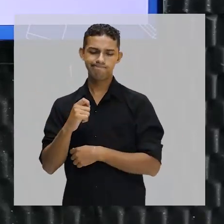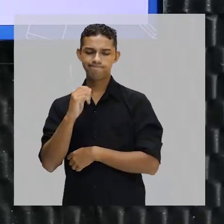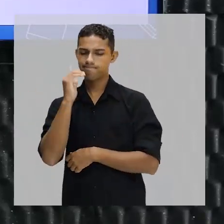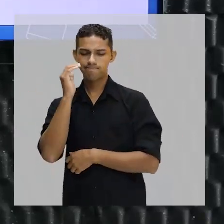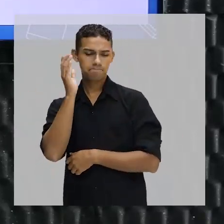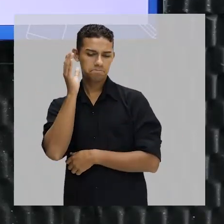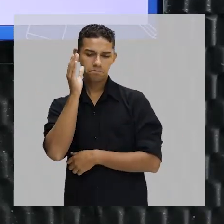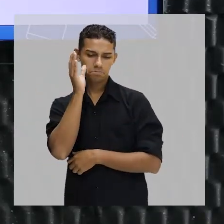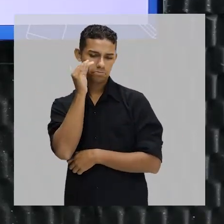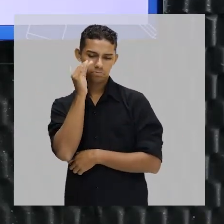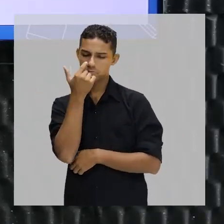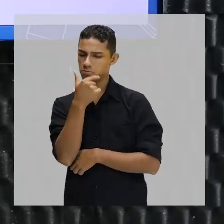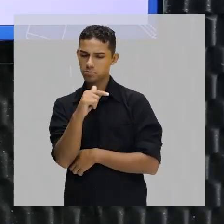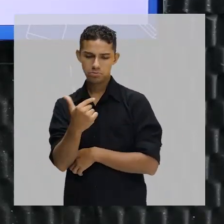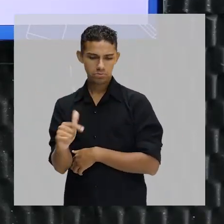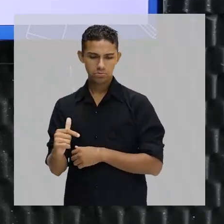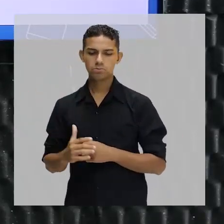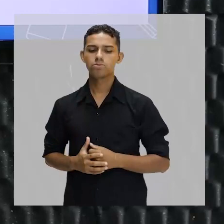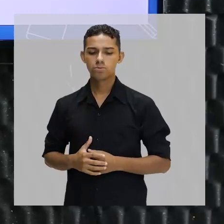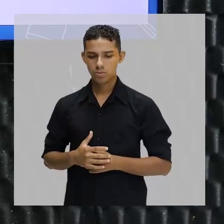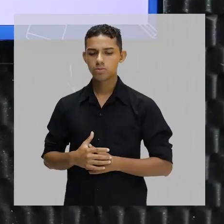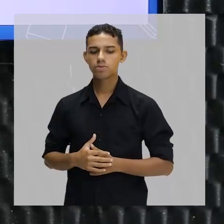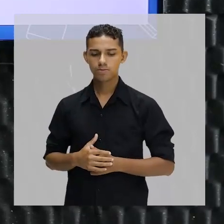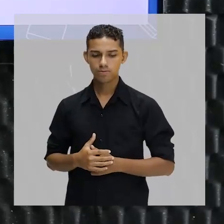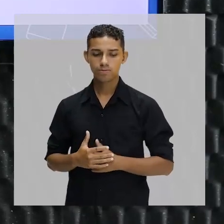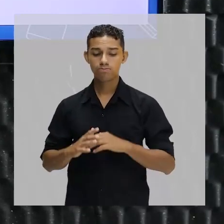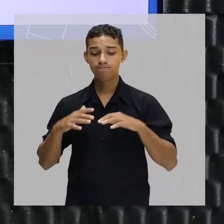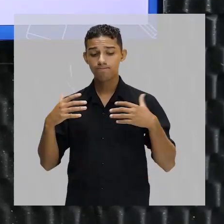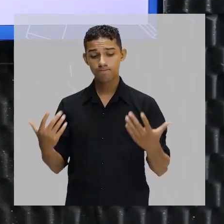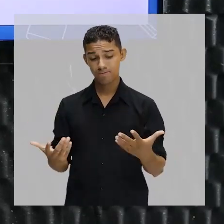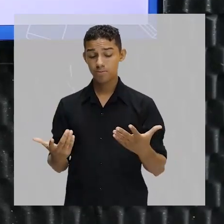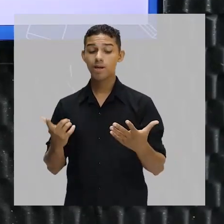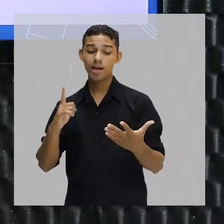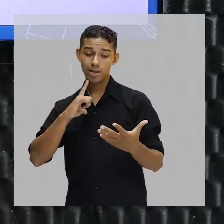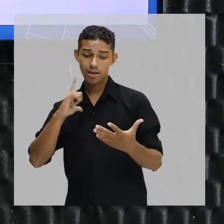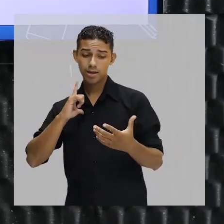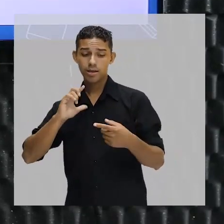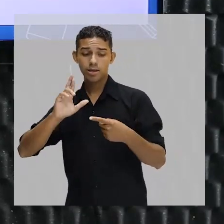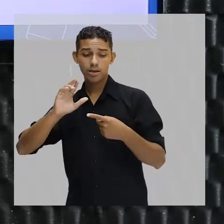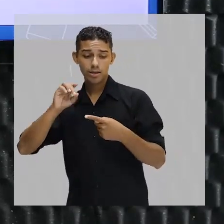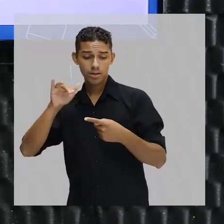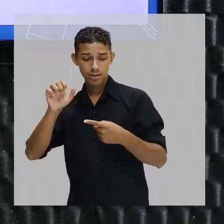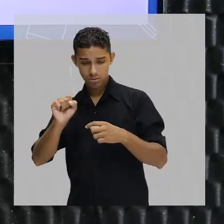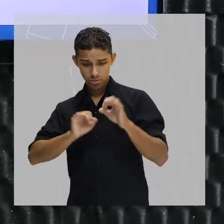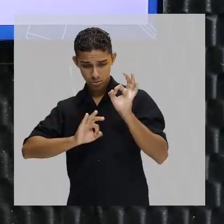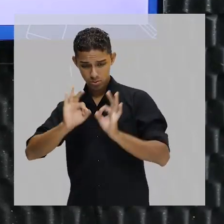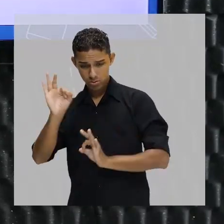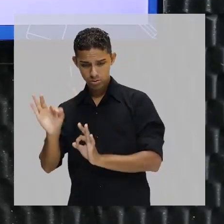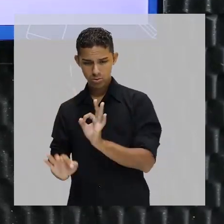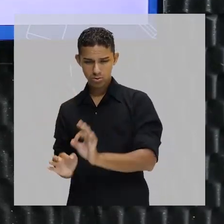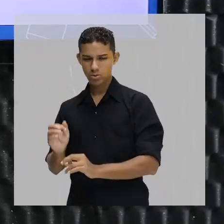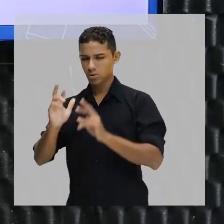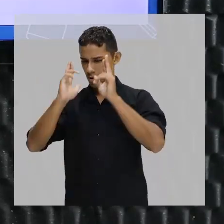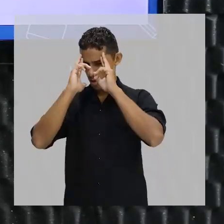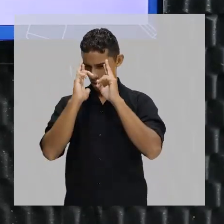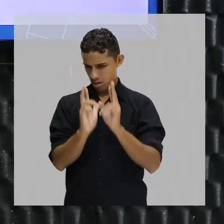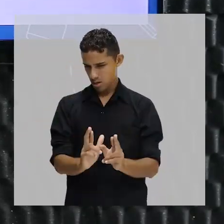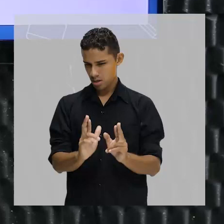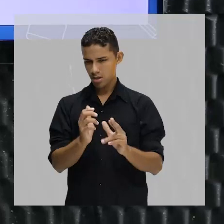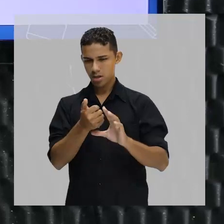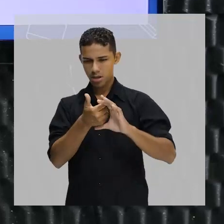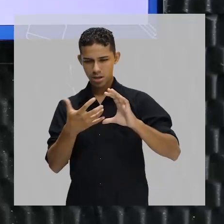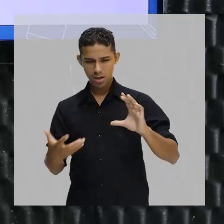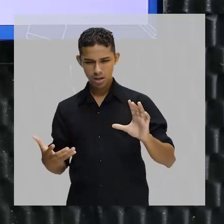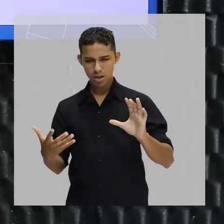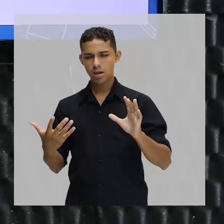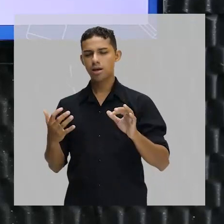desinteressados. Letra D, há rimas organizadas de forma simétrica, respeitando as características das poesias